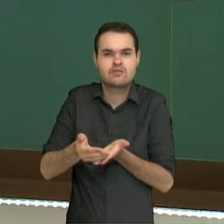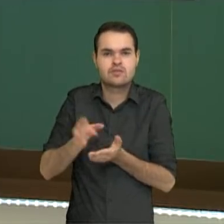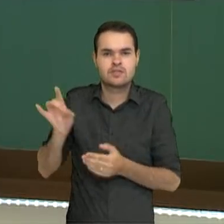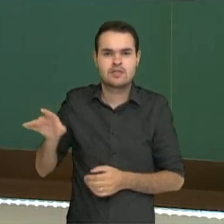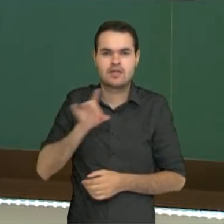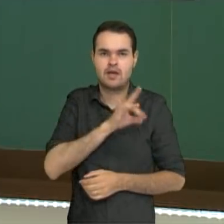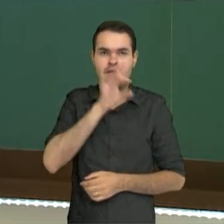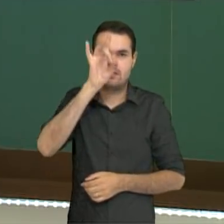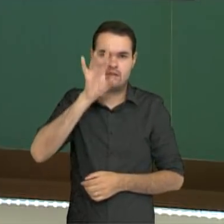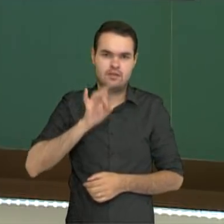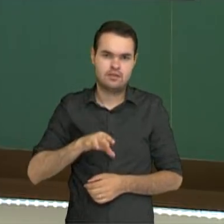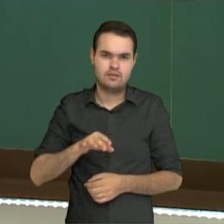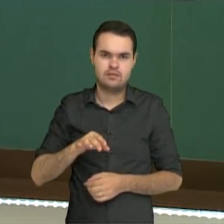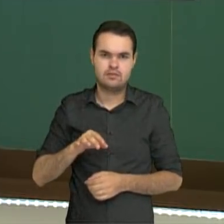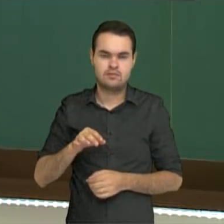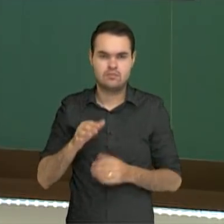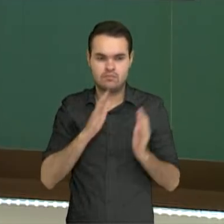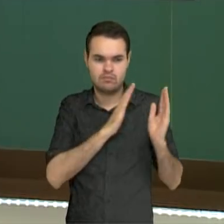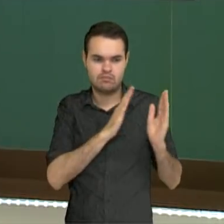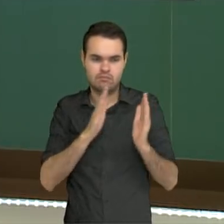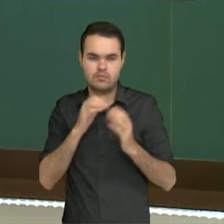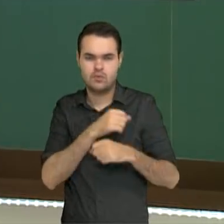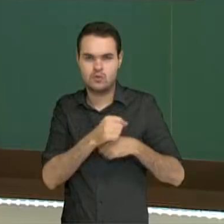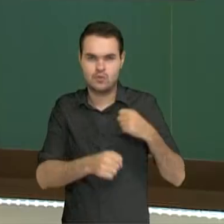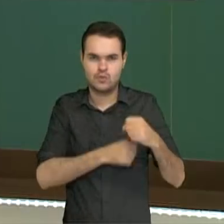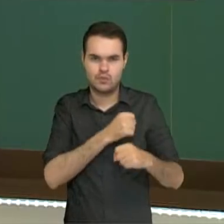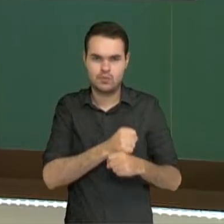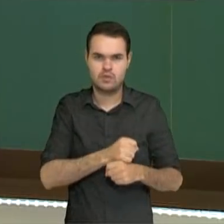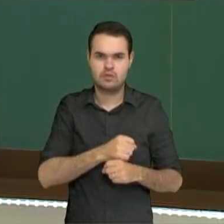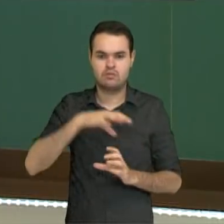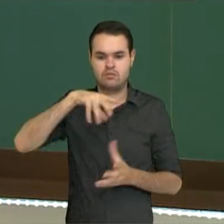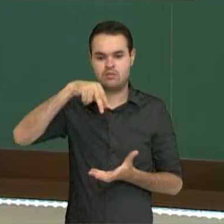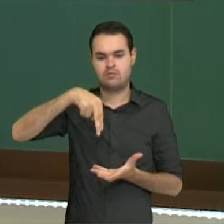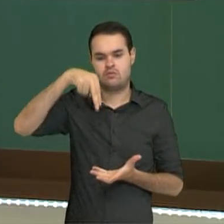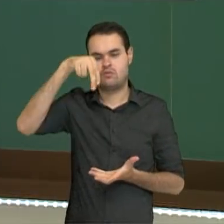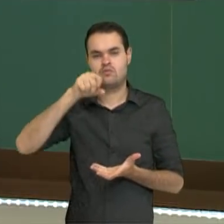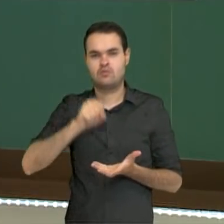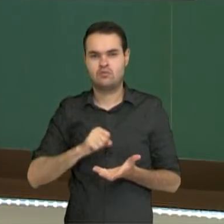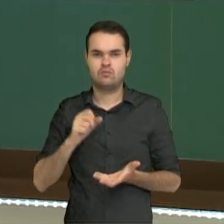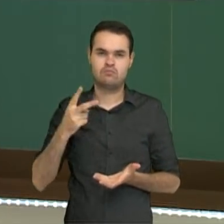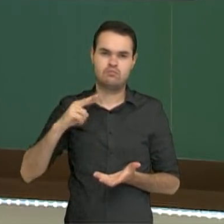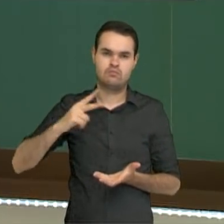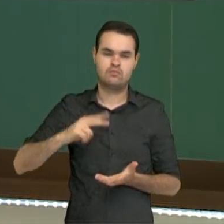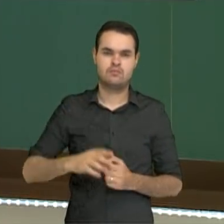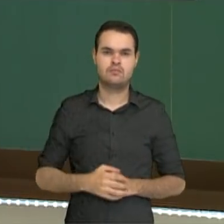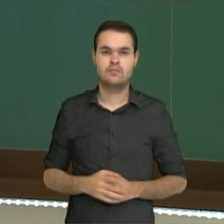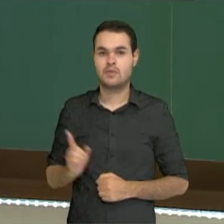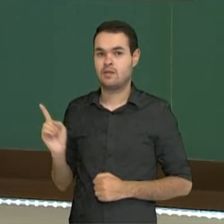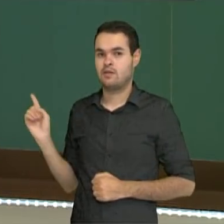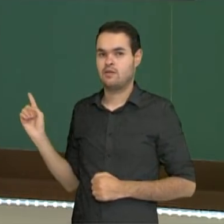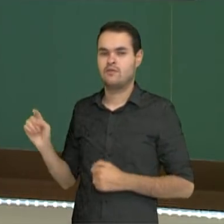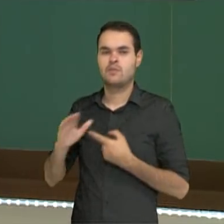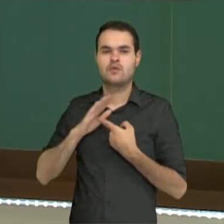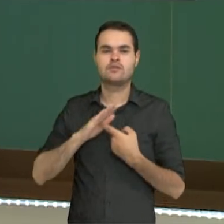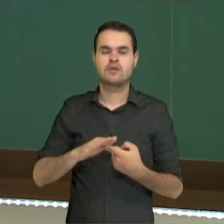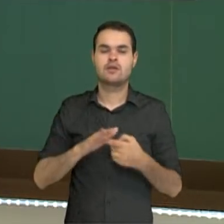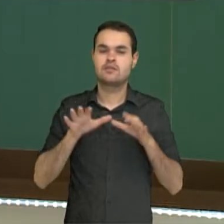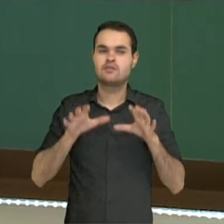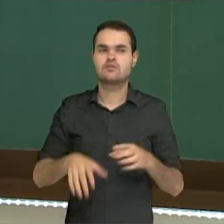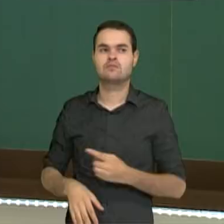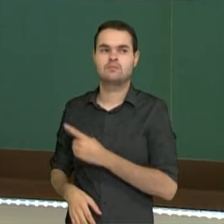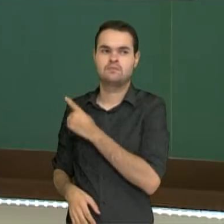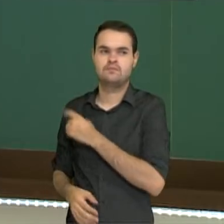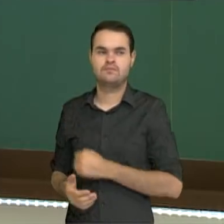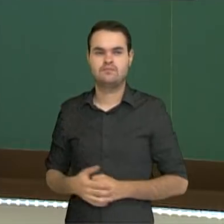em cada uma das partes do nosso planeta, seja no hemisfério norte, seja no hemisfério sul. E aqui a animação vai mostrar para nós justamente